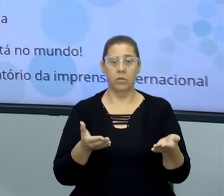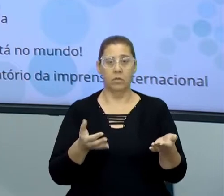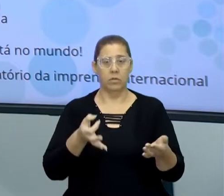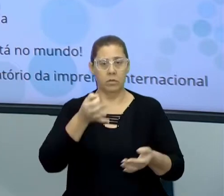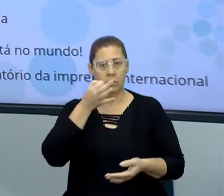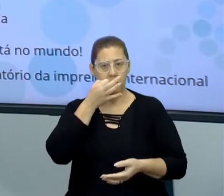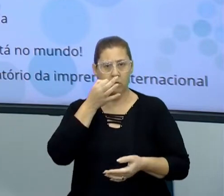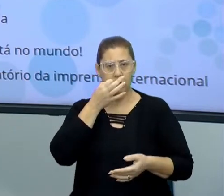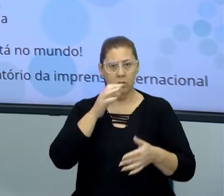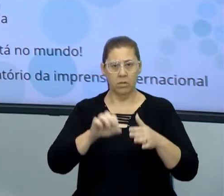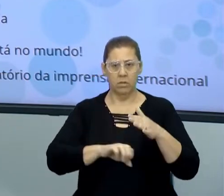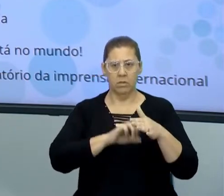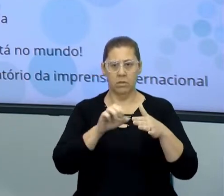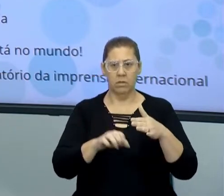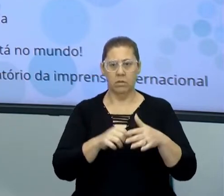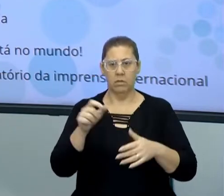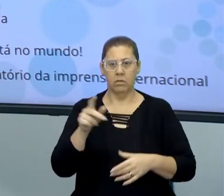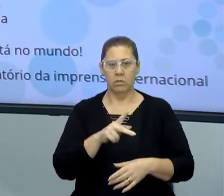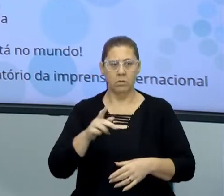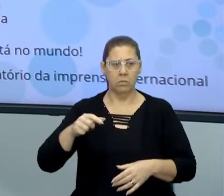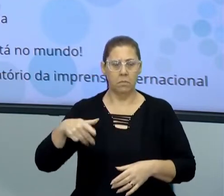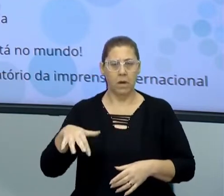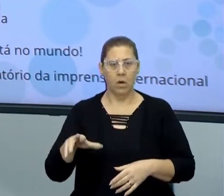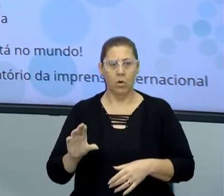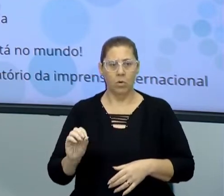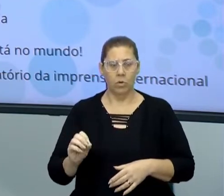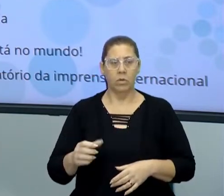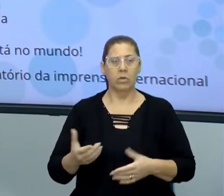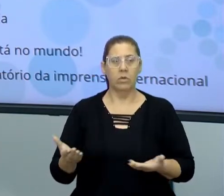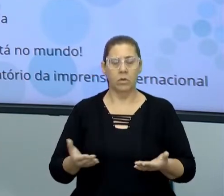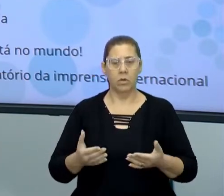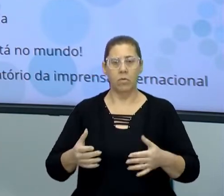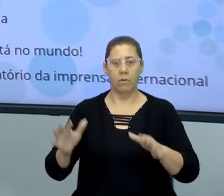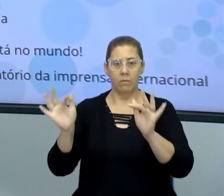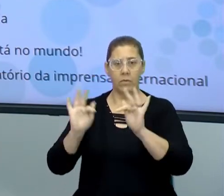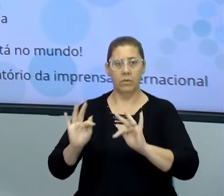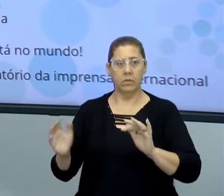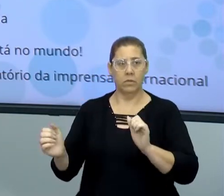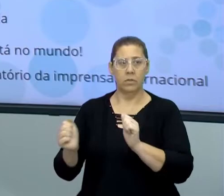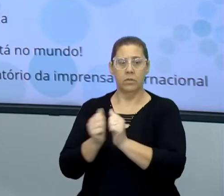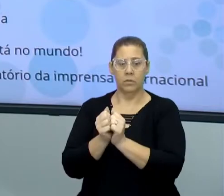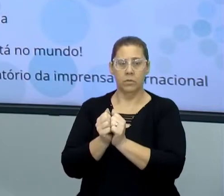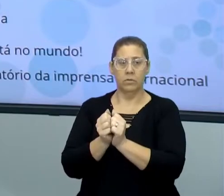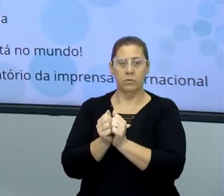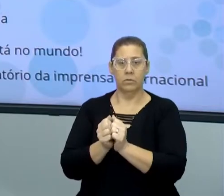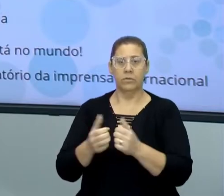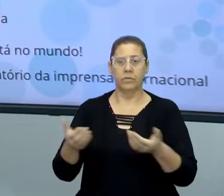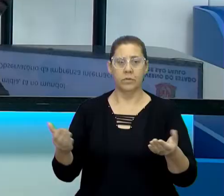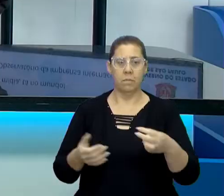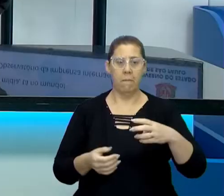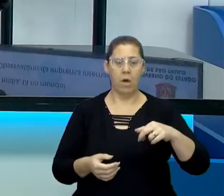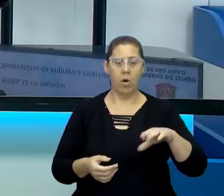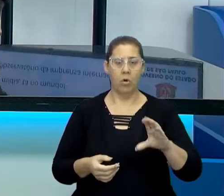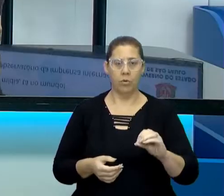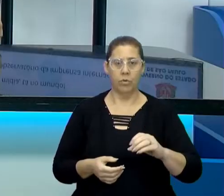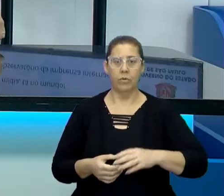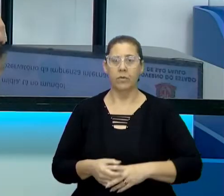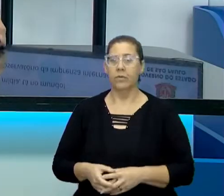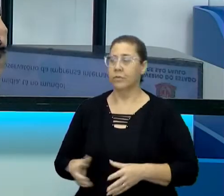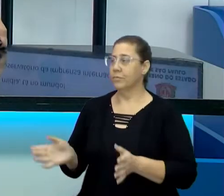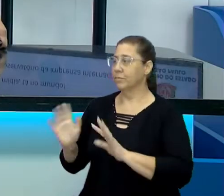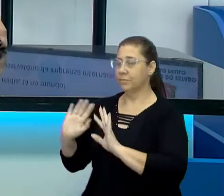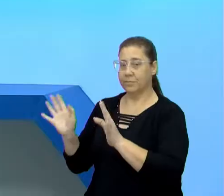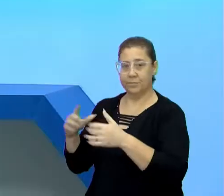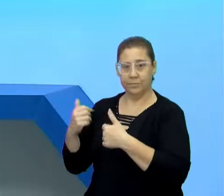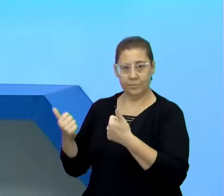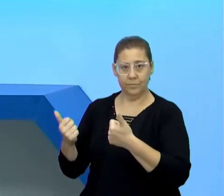Observatório da Imprensa Internacional. Eu sou o professor Mauro Marcel e é um prazer estar aqui hoje com o nosso convidado, Mauro Farias. Olá, eu